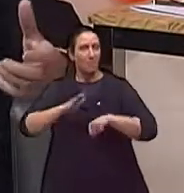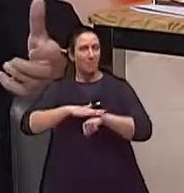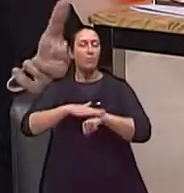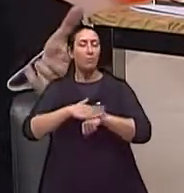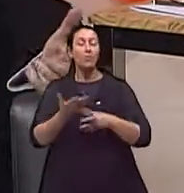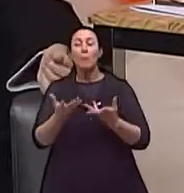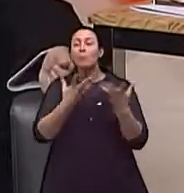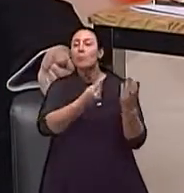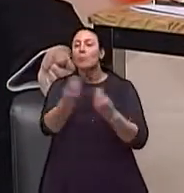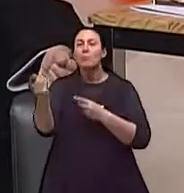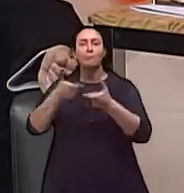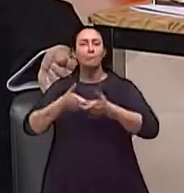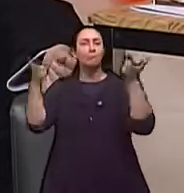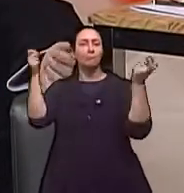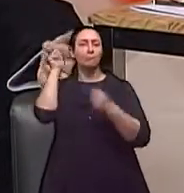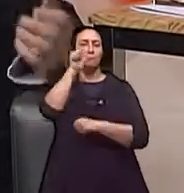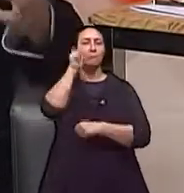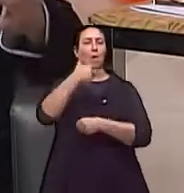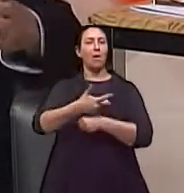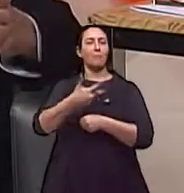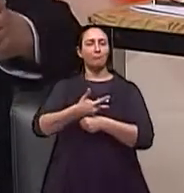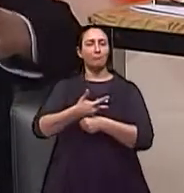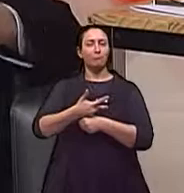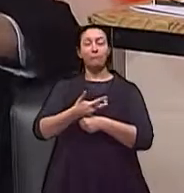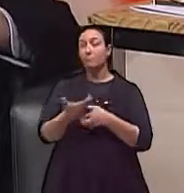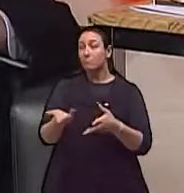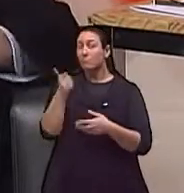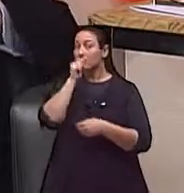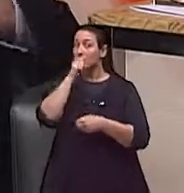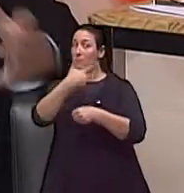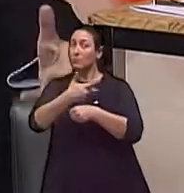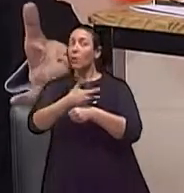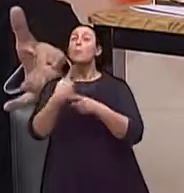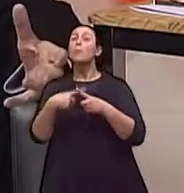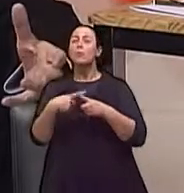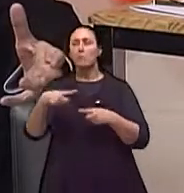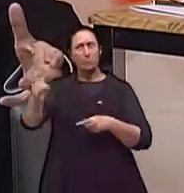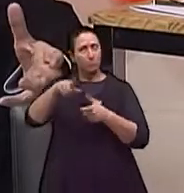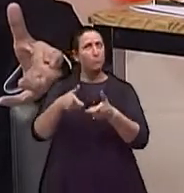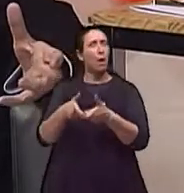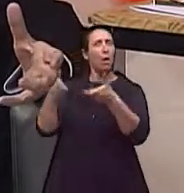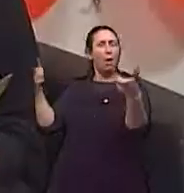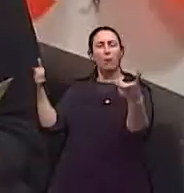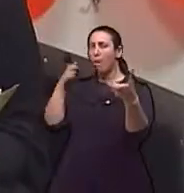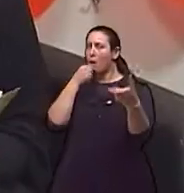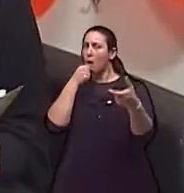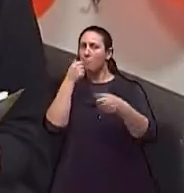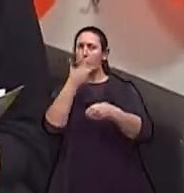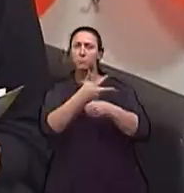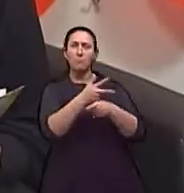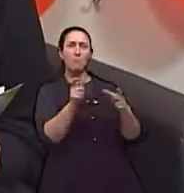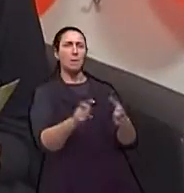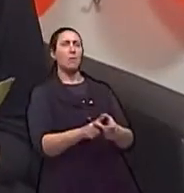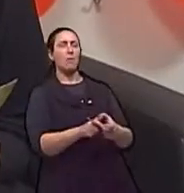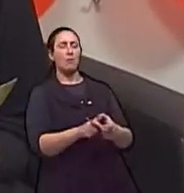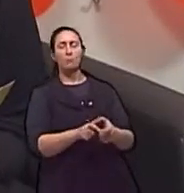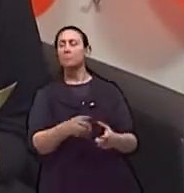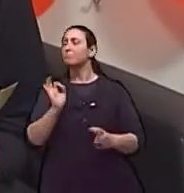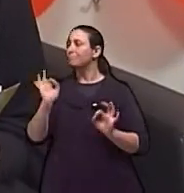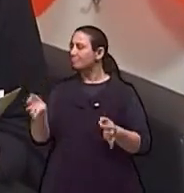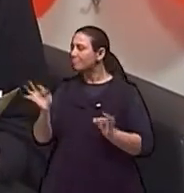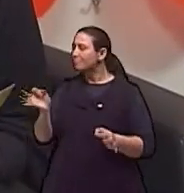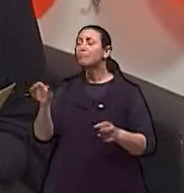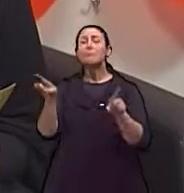idosas muito maior as idosas acabam formando um contingente maior E aí também a gente vê pelas